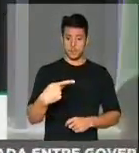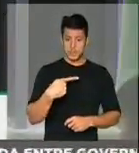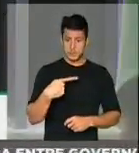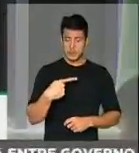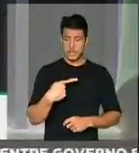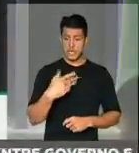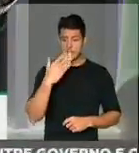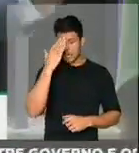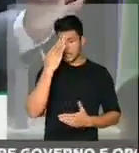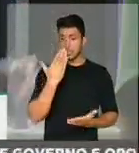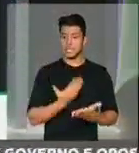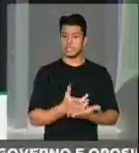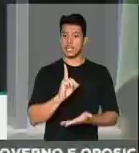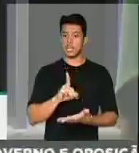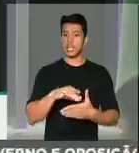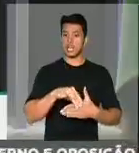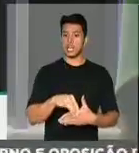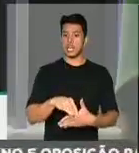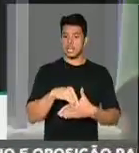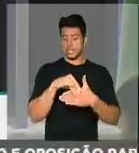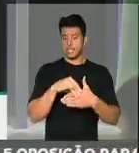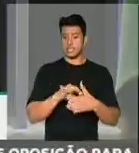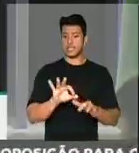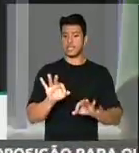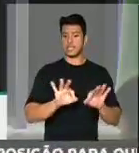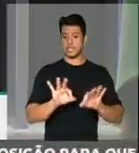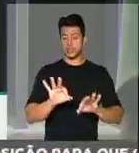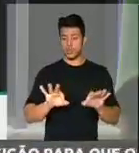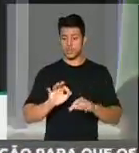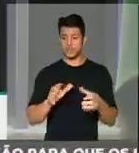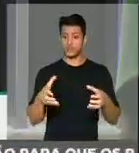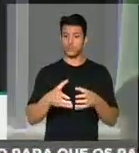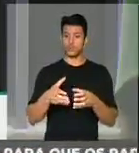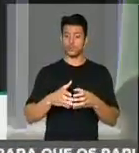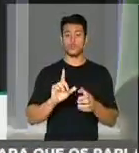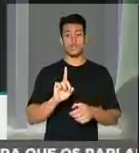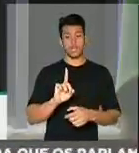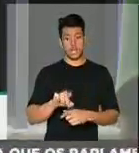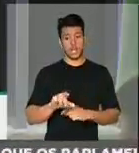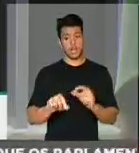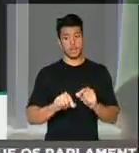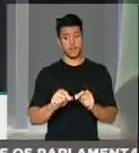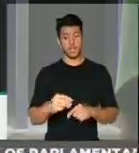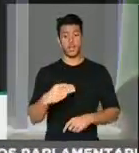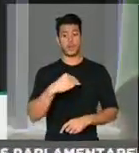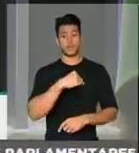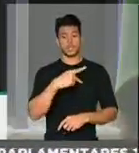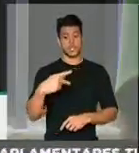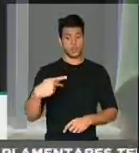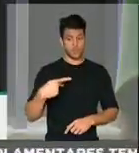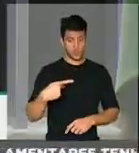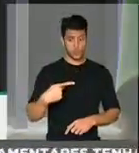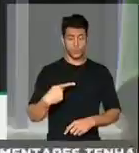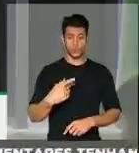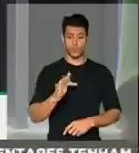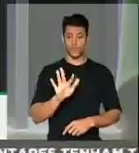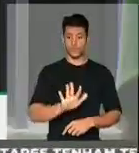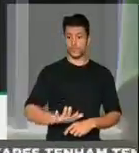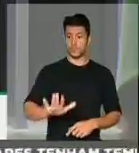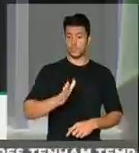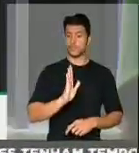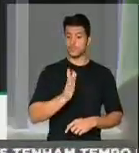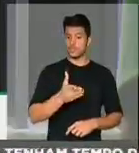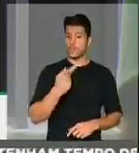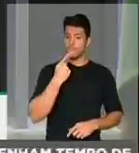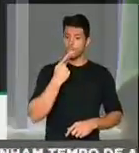o grande líder dessa organização criminosa e que, segundo o Ministério Público Federal, segundo o ex-procurador